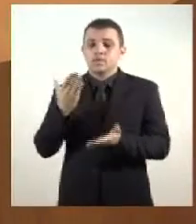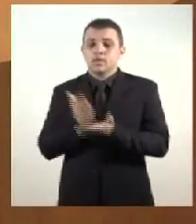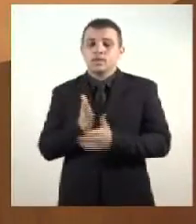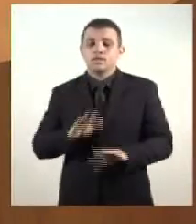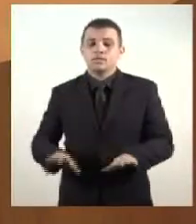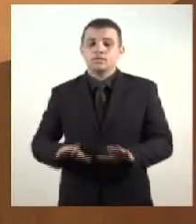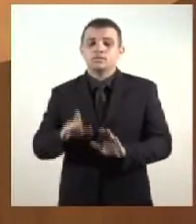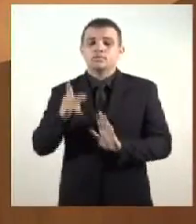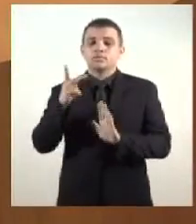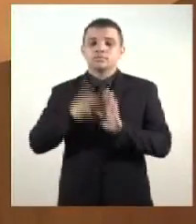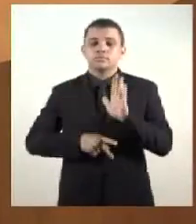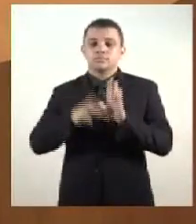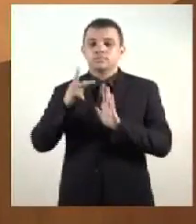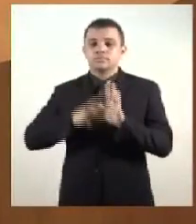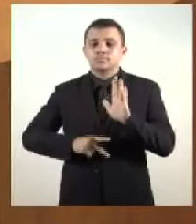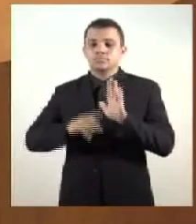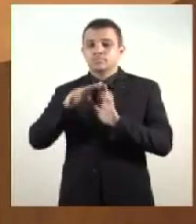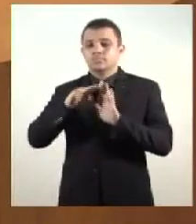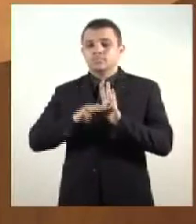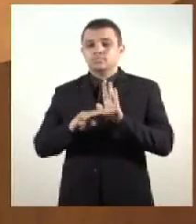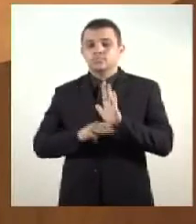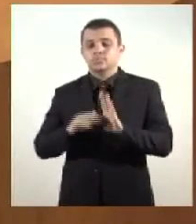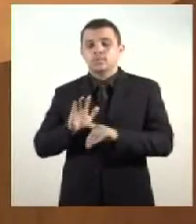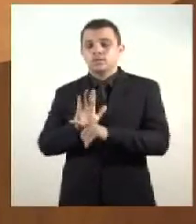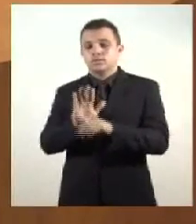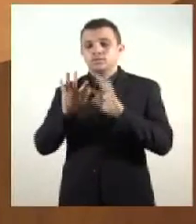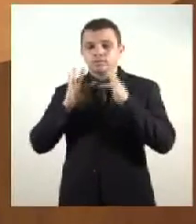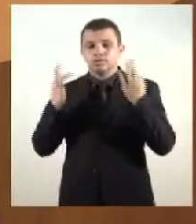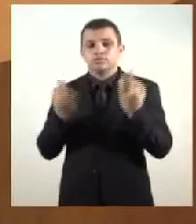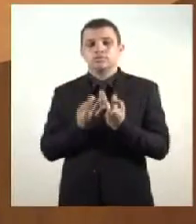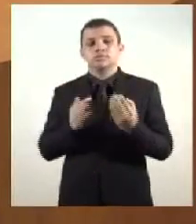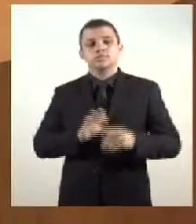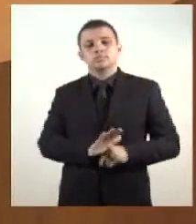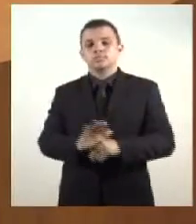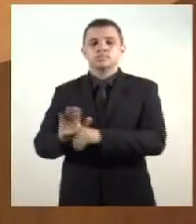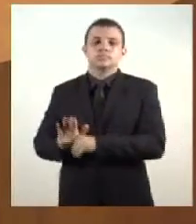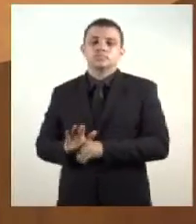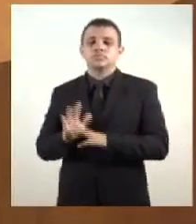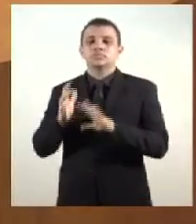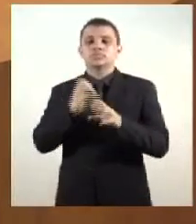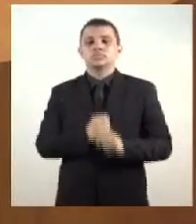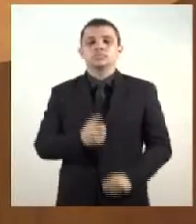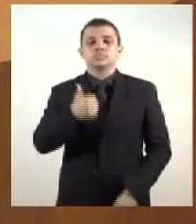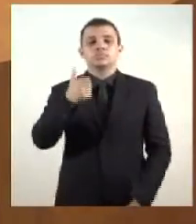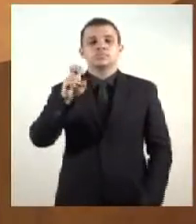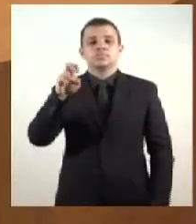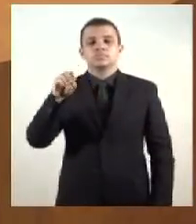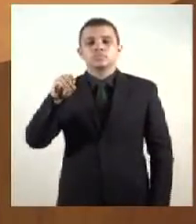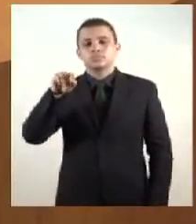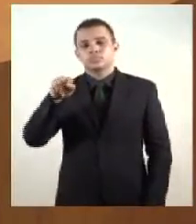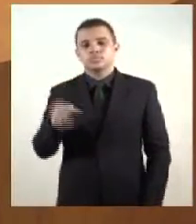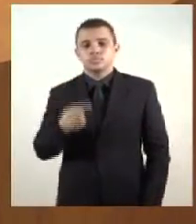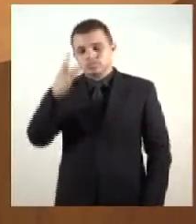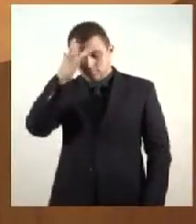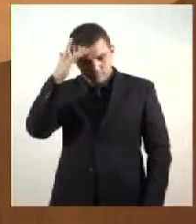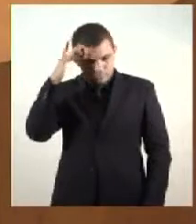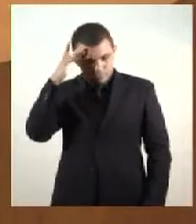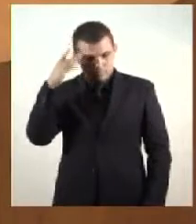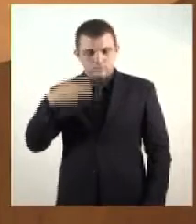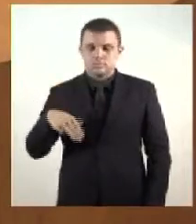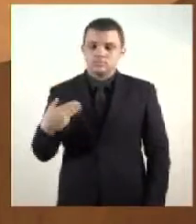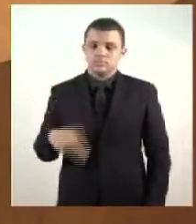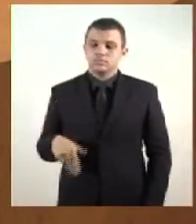social que beneficiava 150 mil maranhenses. Esse é o governo comunista, o governo